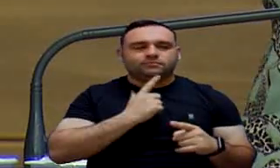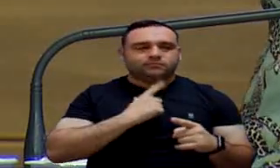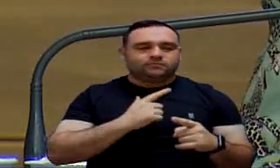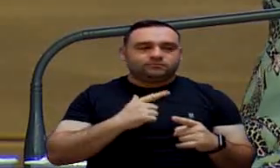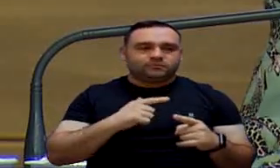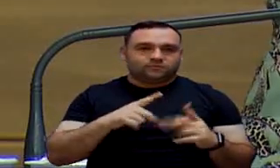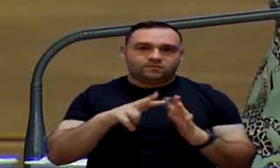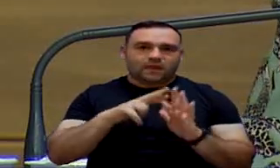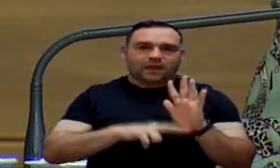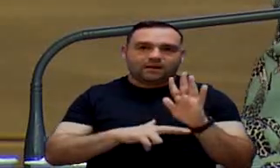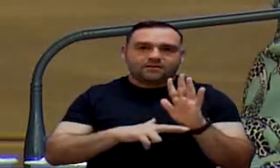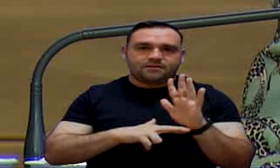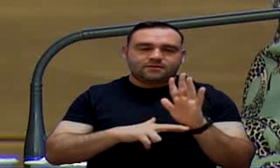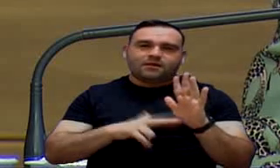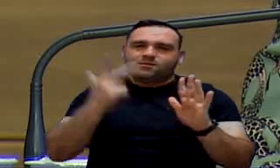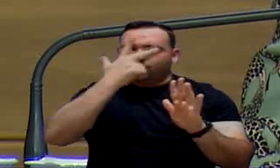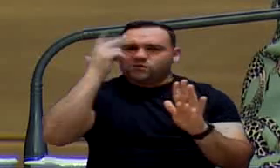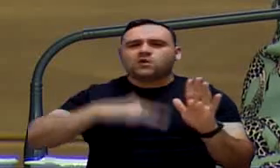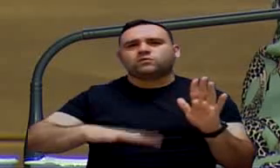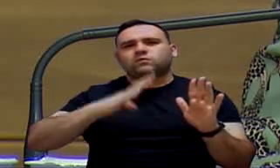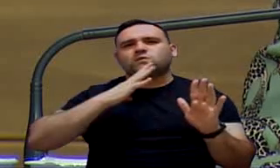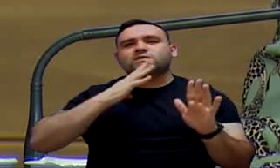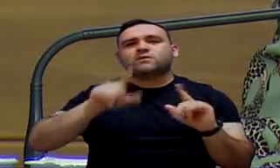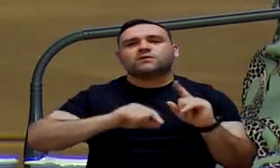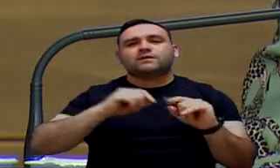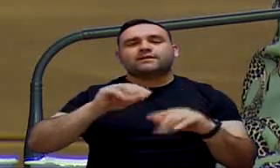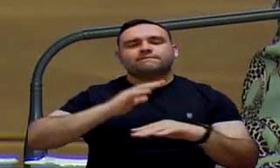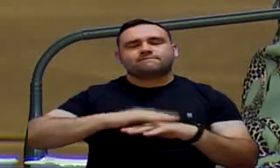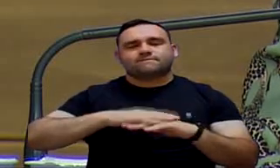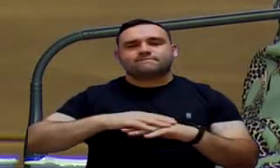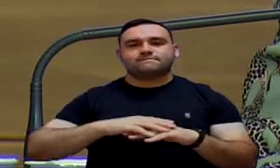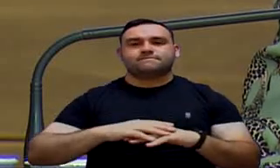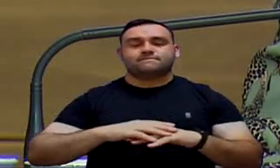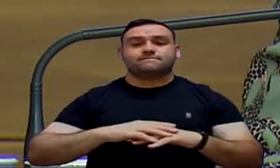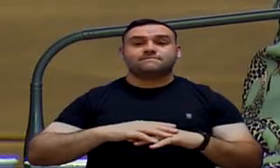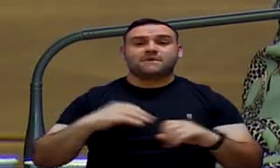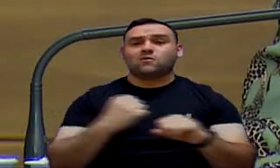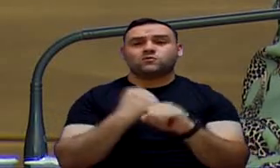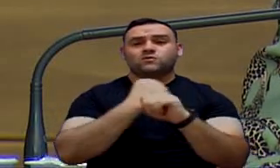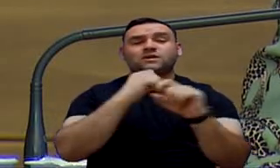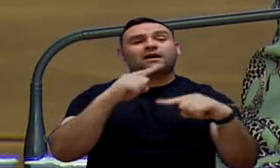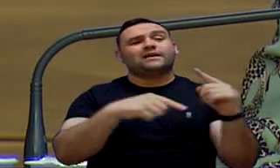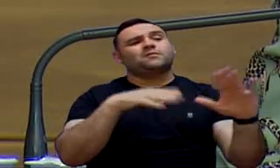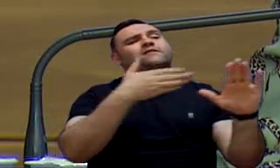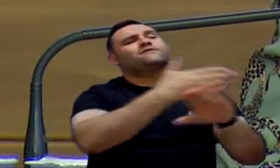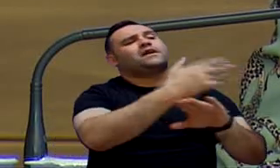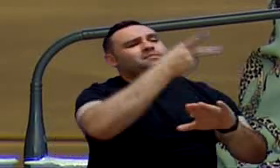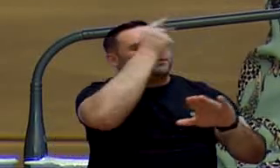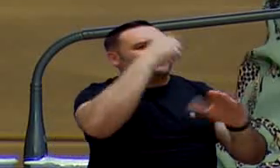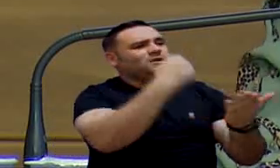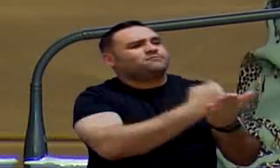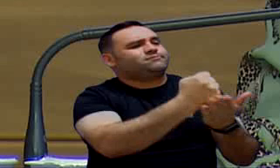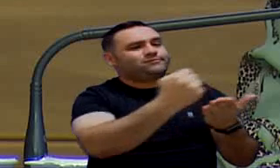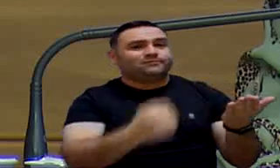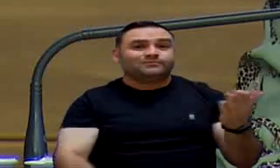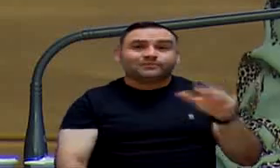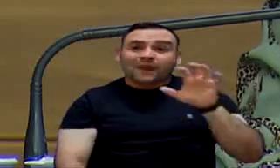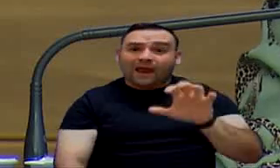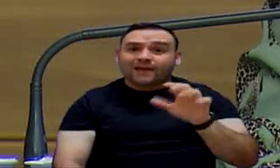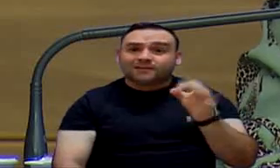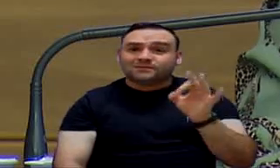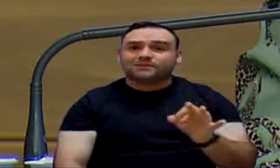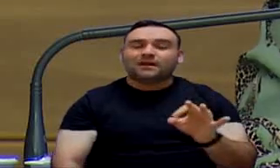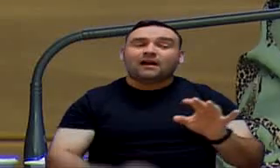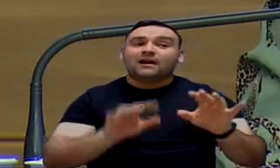regra conhecida na cidade de se fazer a obra e vai depois da prefeitura ilegalizo é isso mas